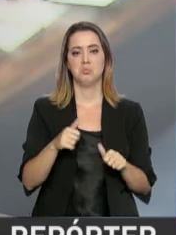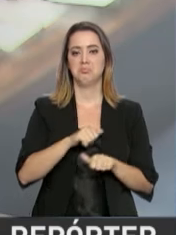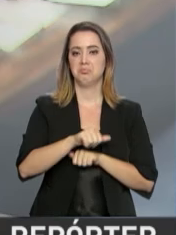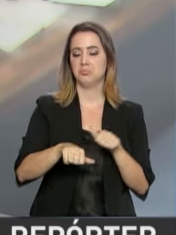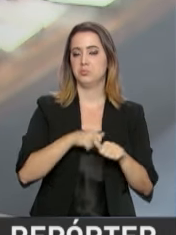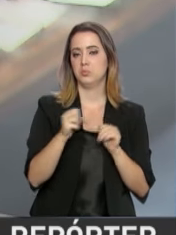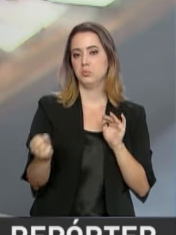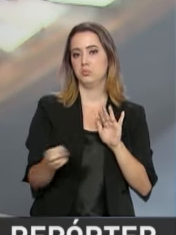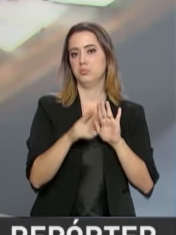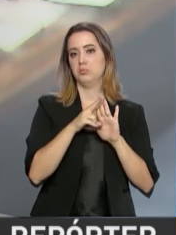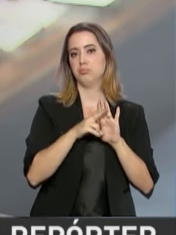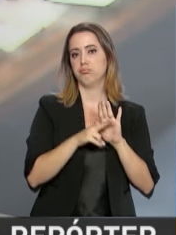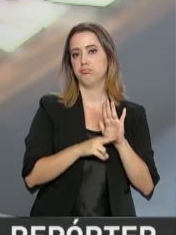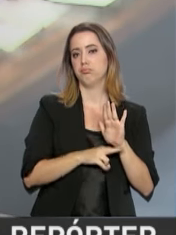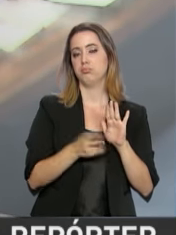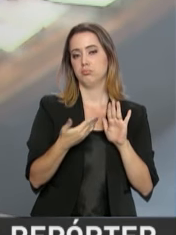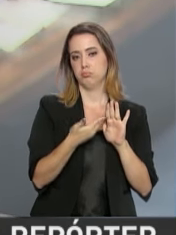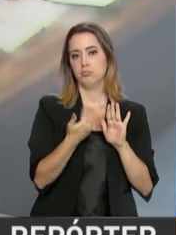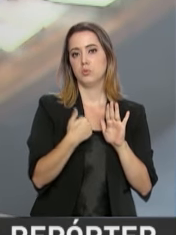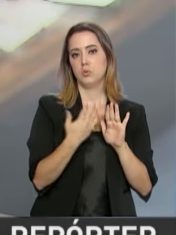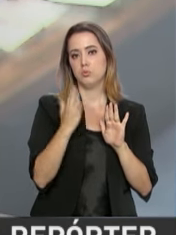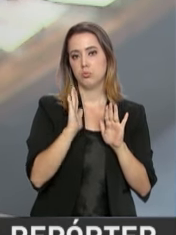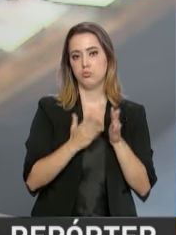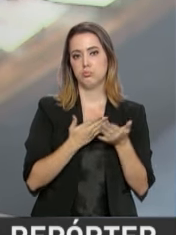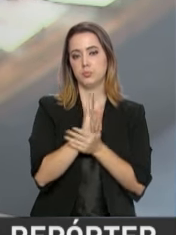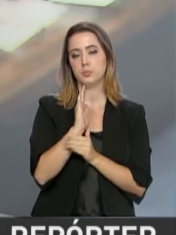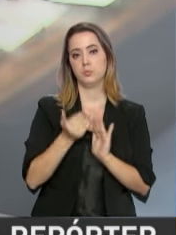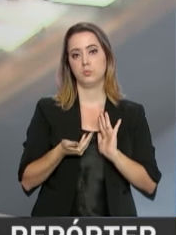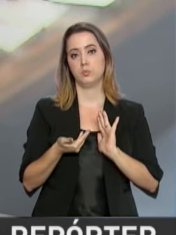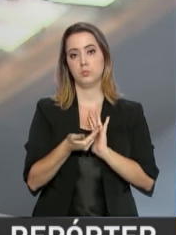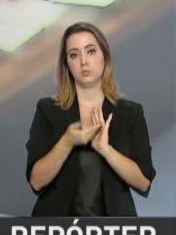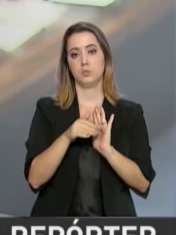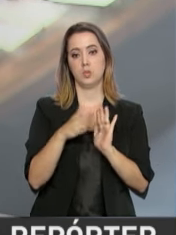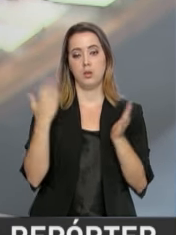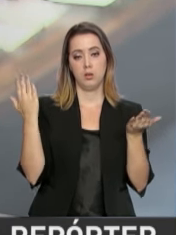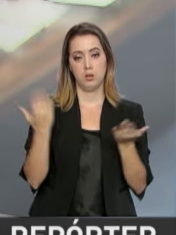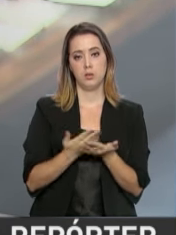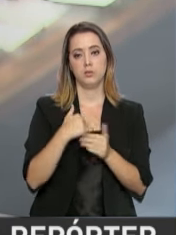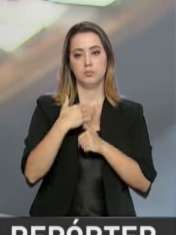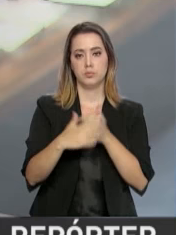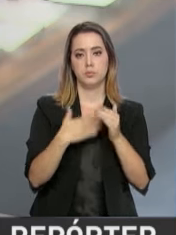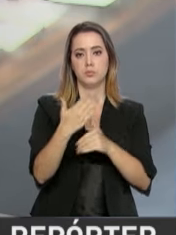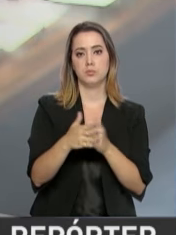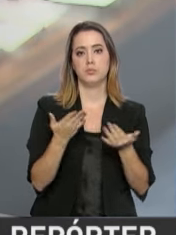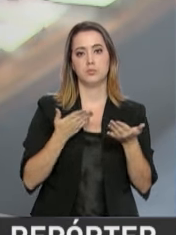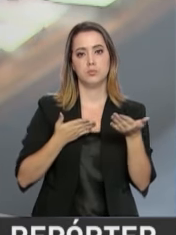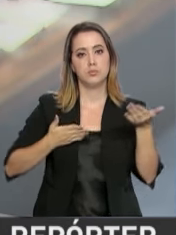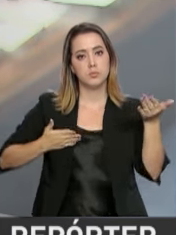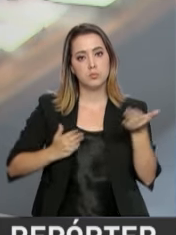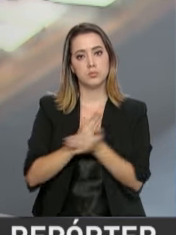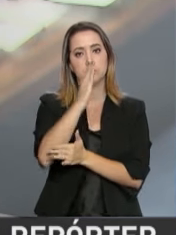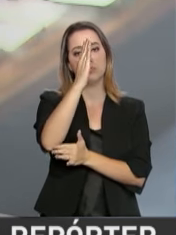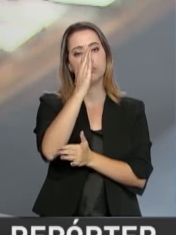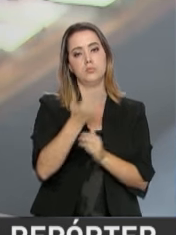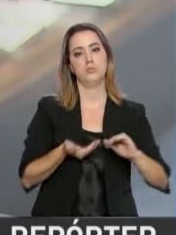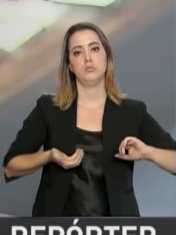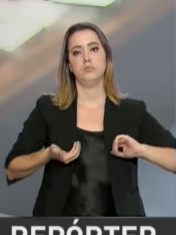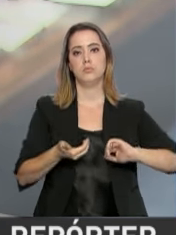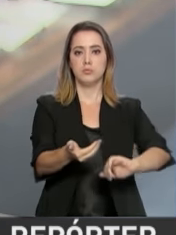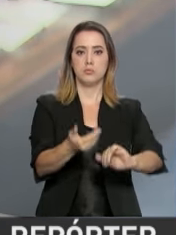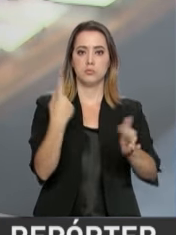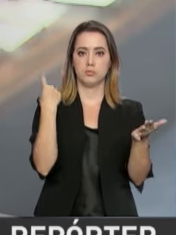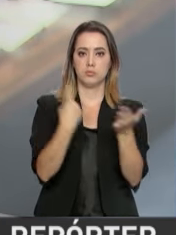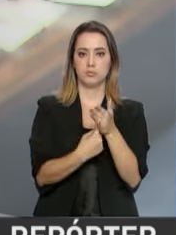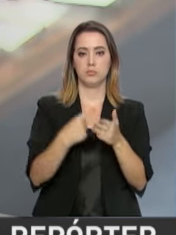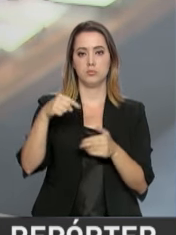em relação ao texto original aprovado pela Câmara dos Deputados, a matéria segue agora para a promulgação do Congresso Nacional em sessão